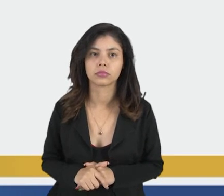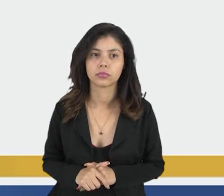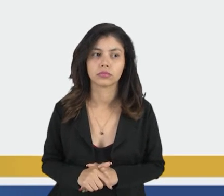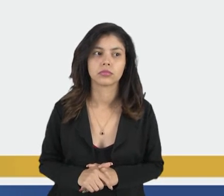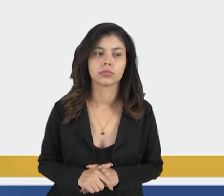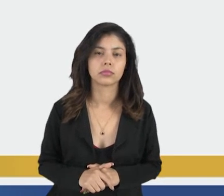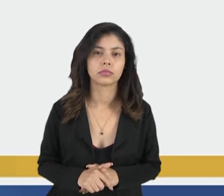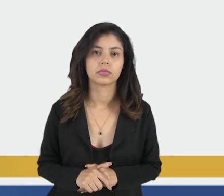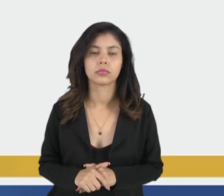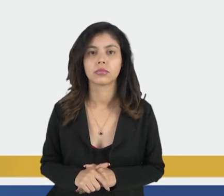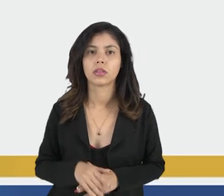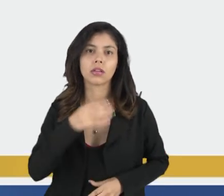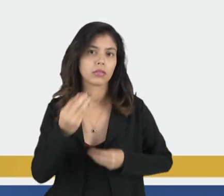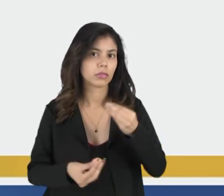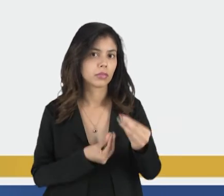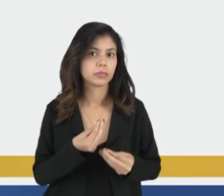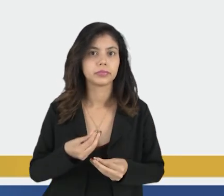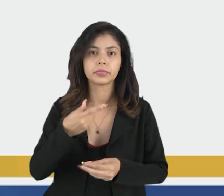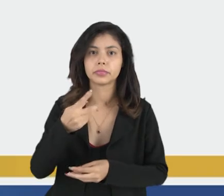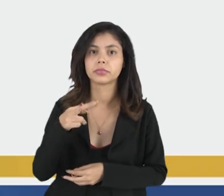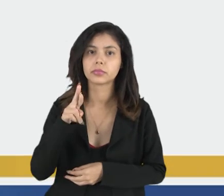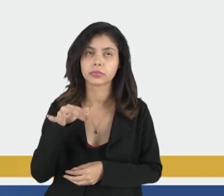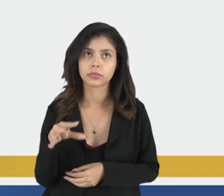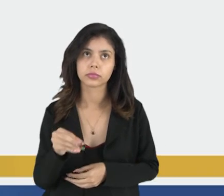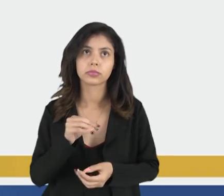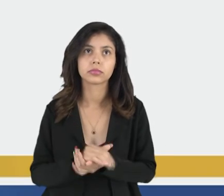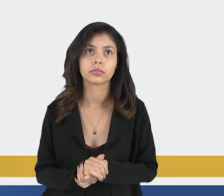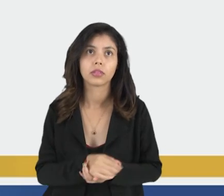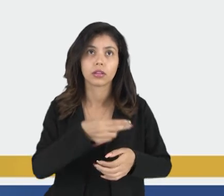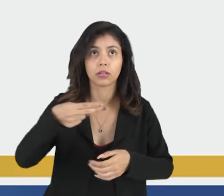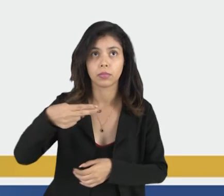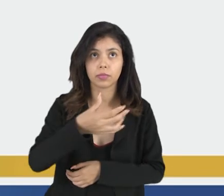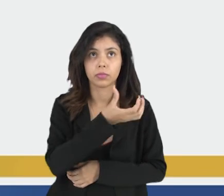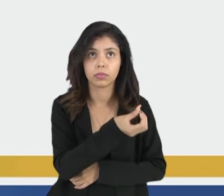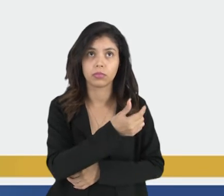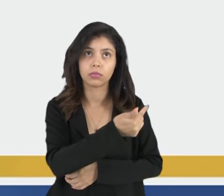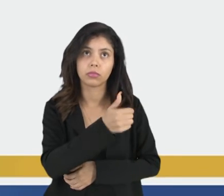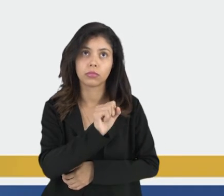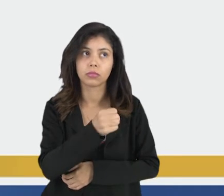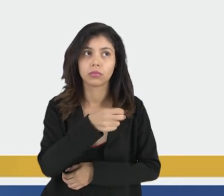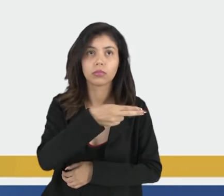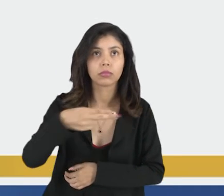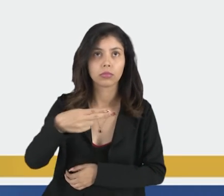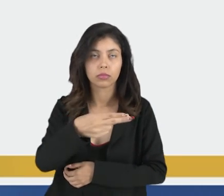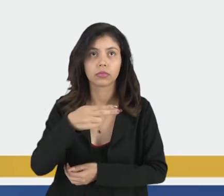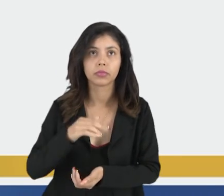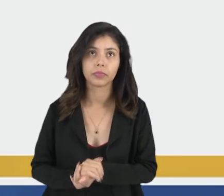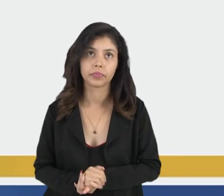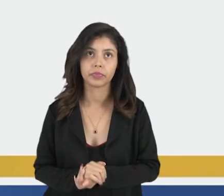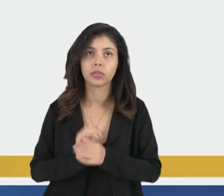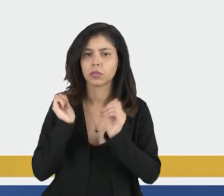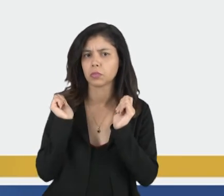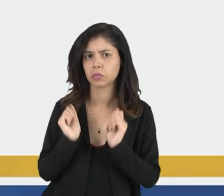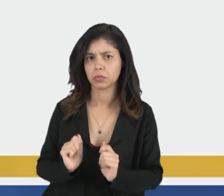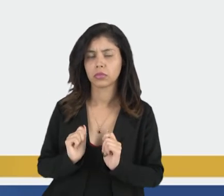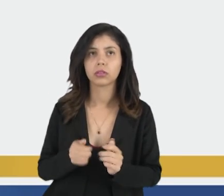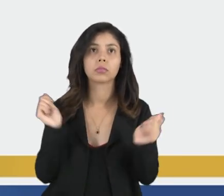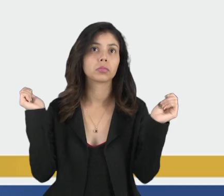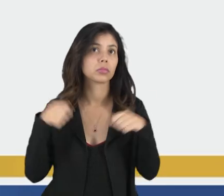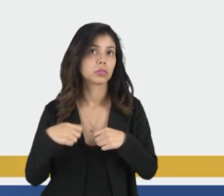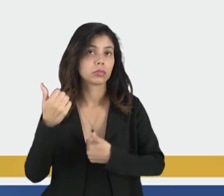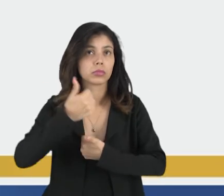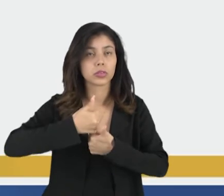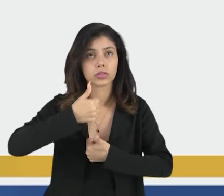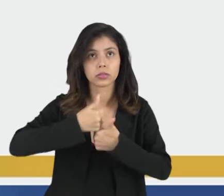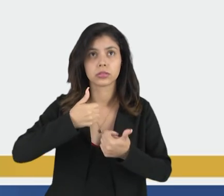Então, vamos lá. Como o perímetro é igual a 628 centímetros, podemos substituir esse